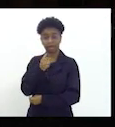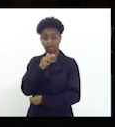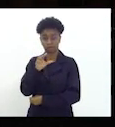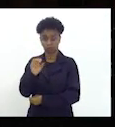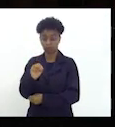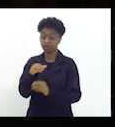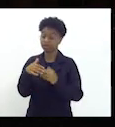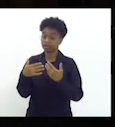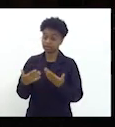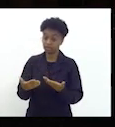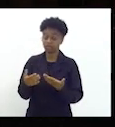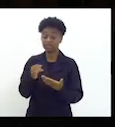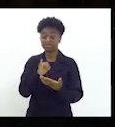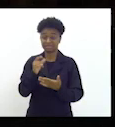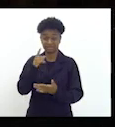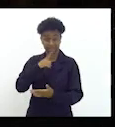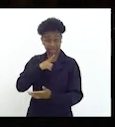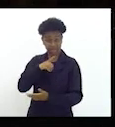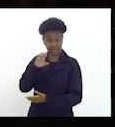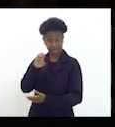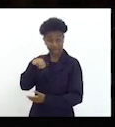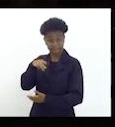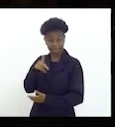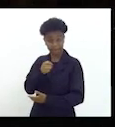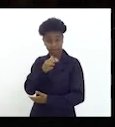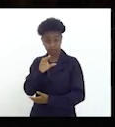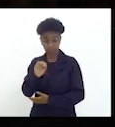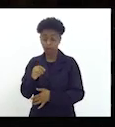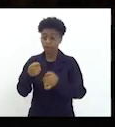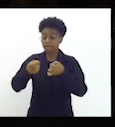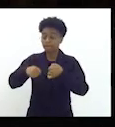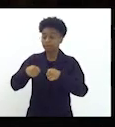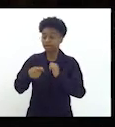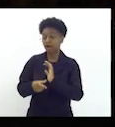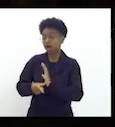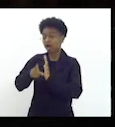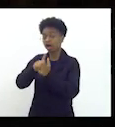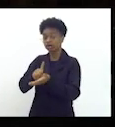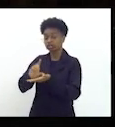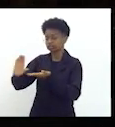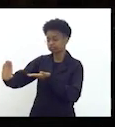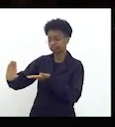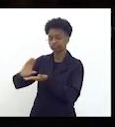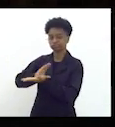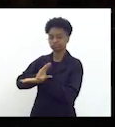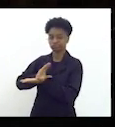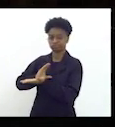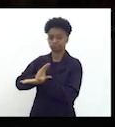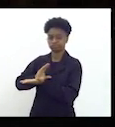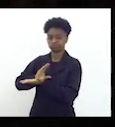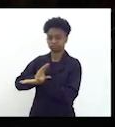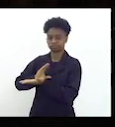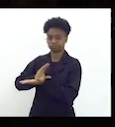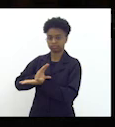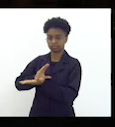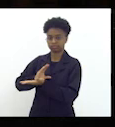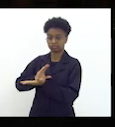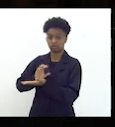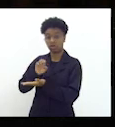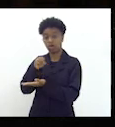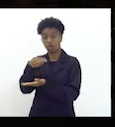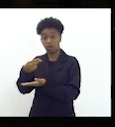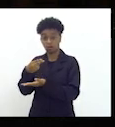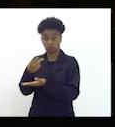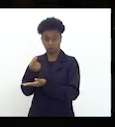e para ver empenho tem que ter a receita parte dela no caixa